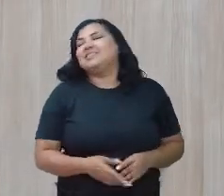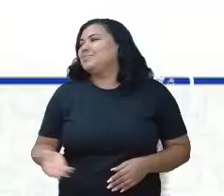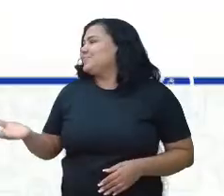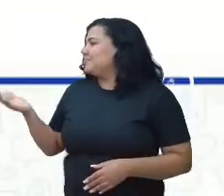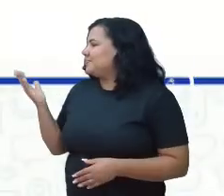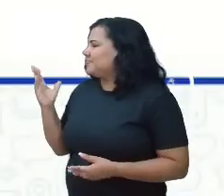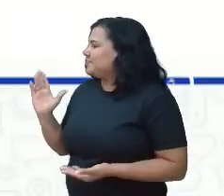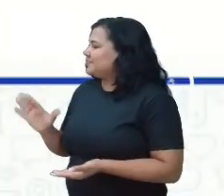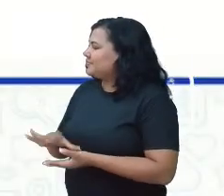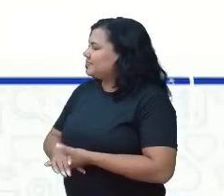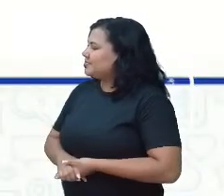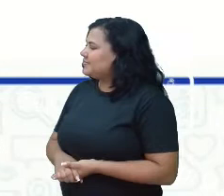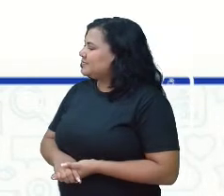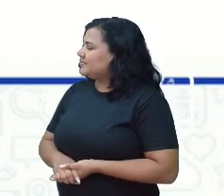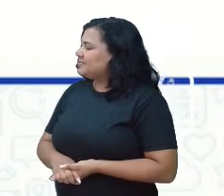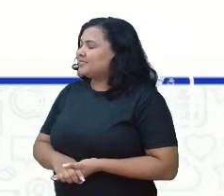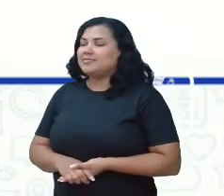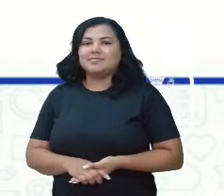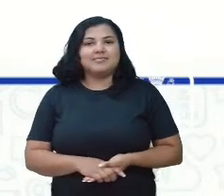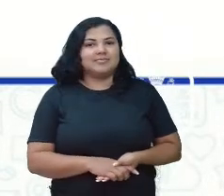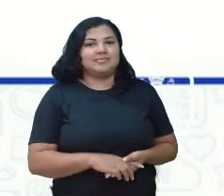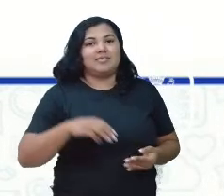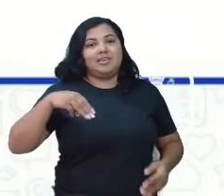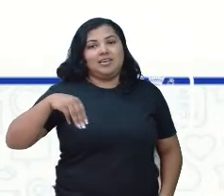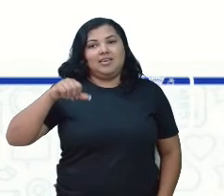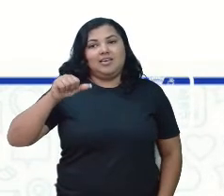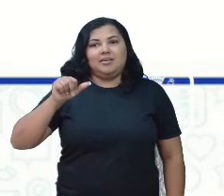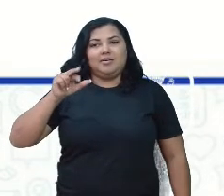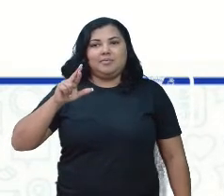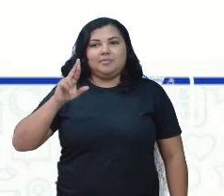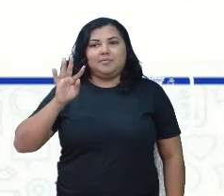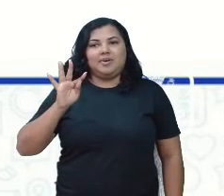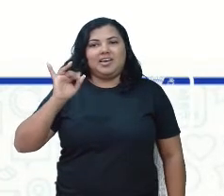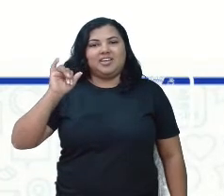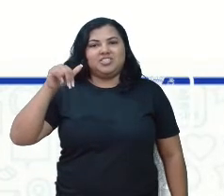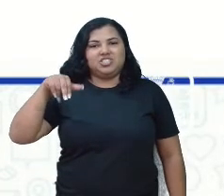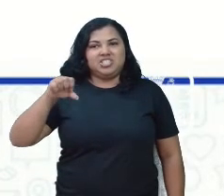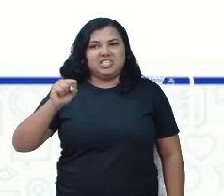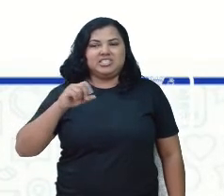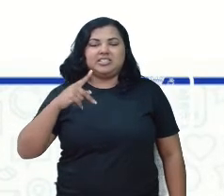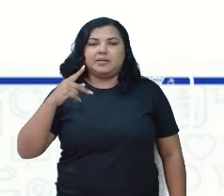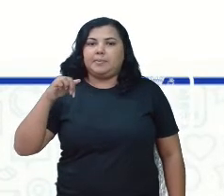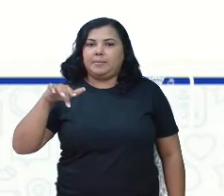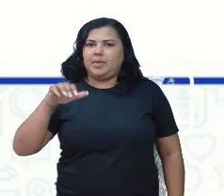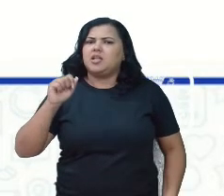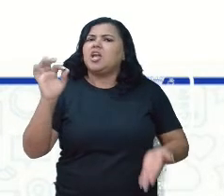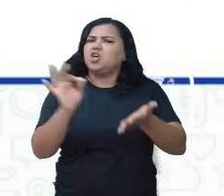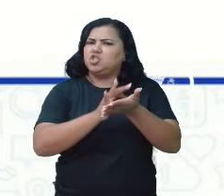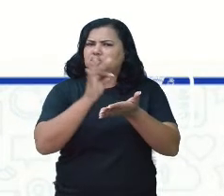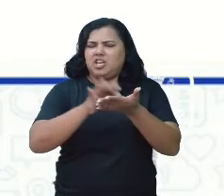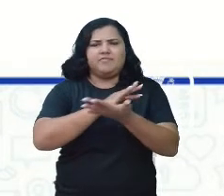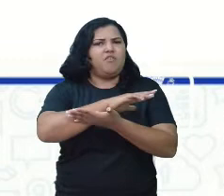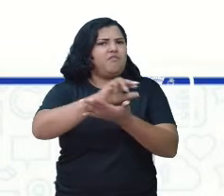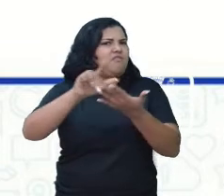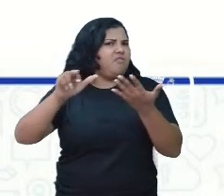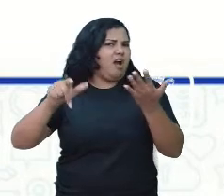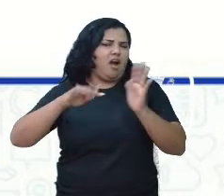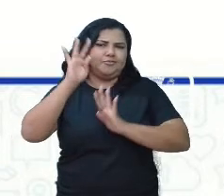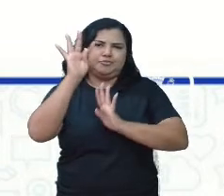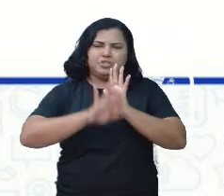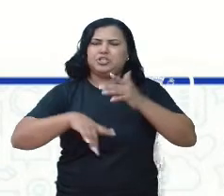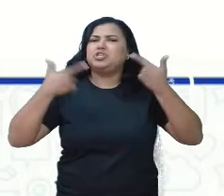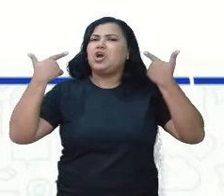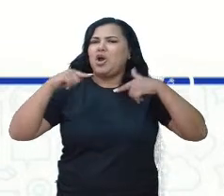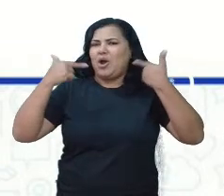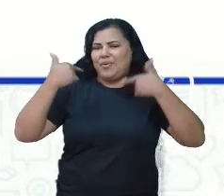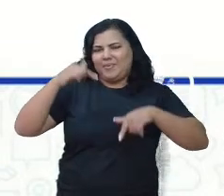Martins Pena, né, que é o grande escritor de comédia de costumes no Brasil. Ele escreveu muitas